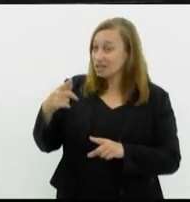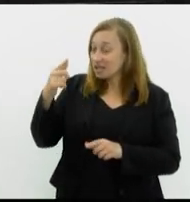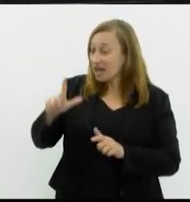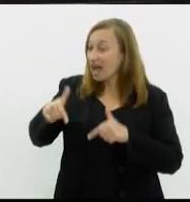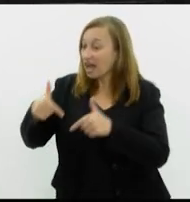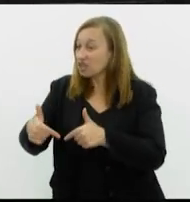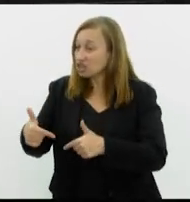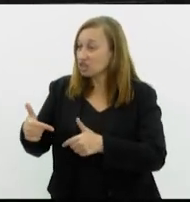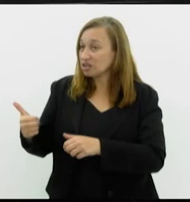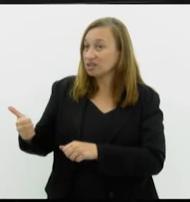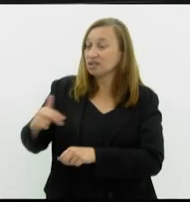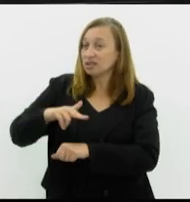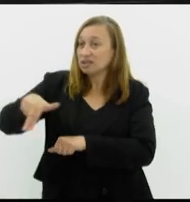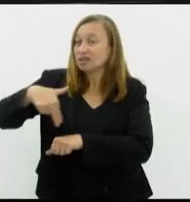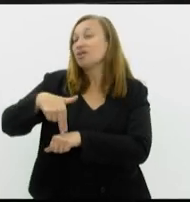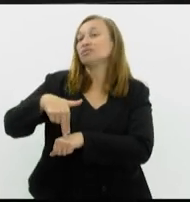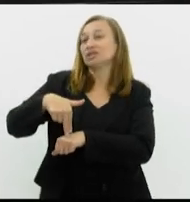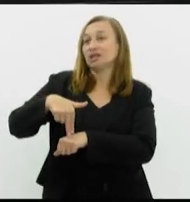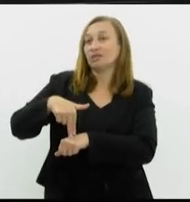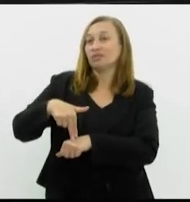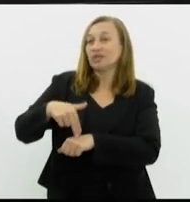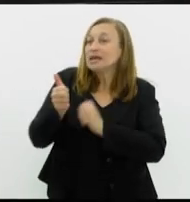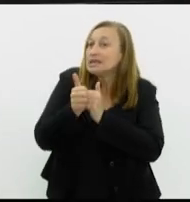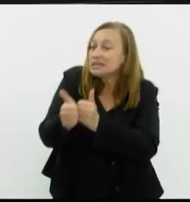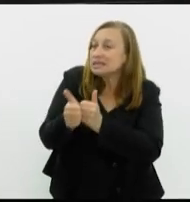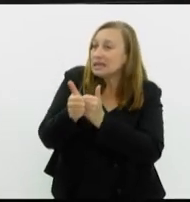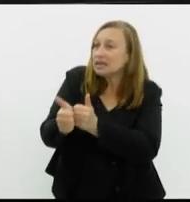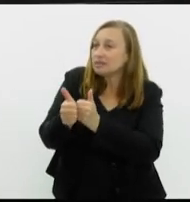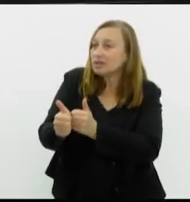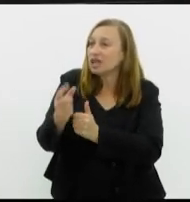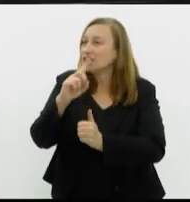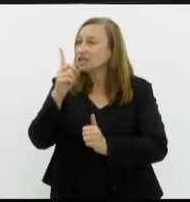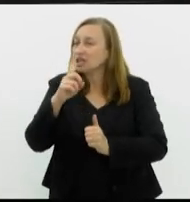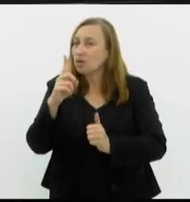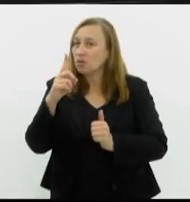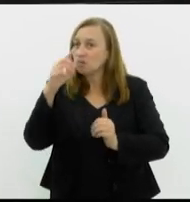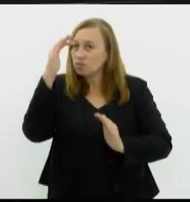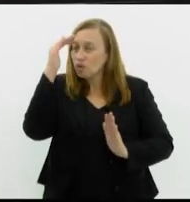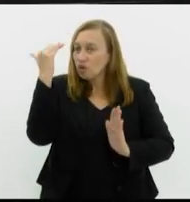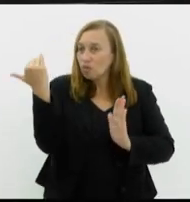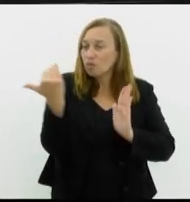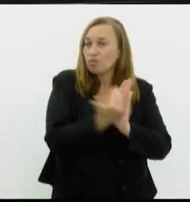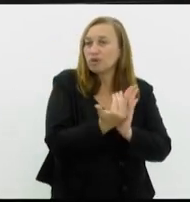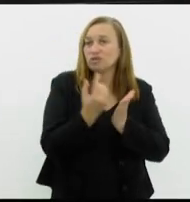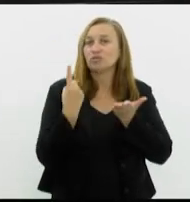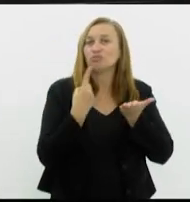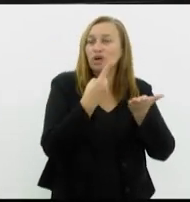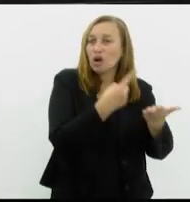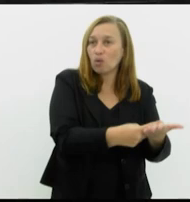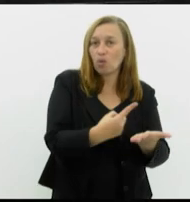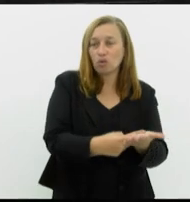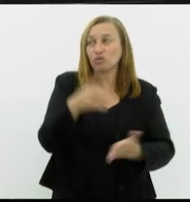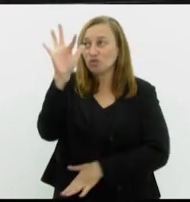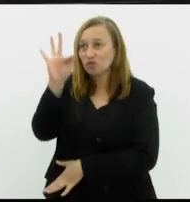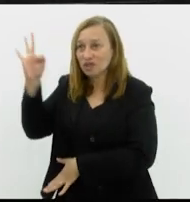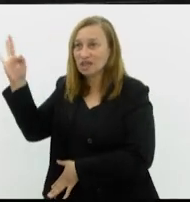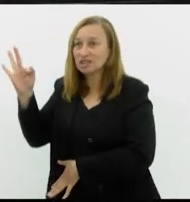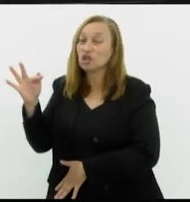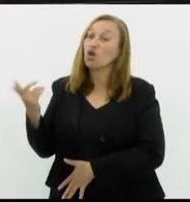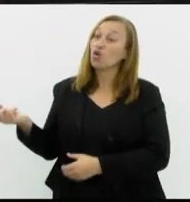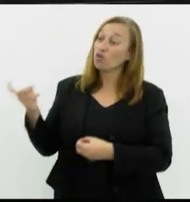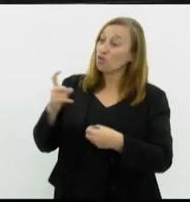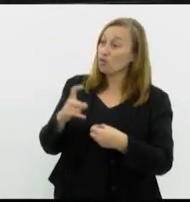descumprindo seguidamente o Pacto Federativo. Volto a